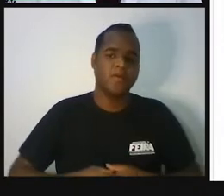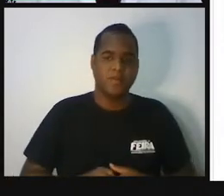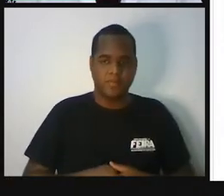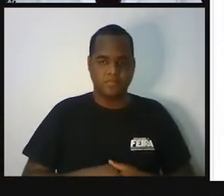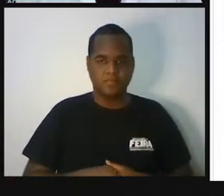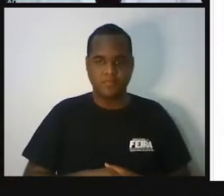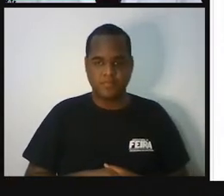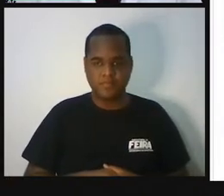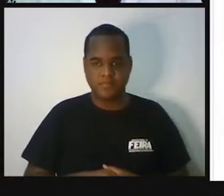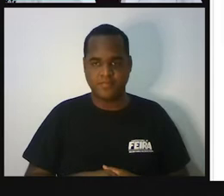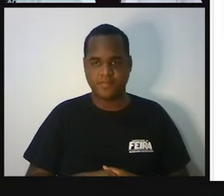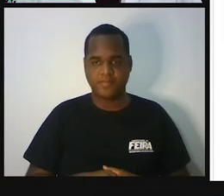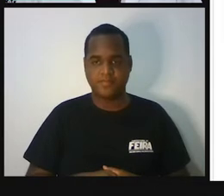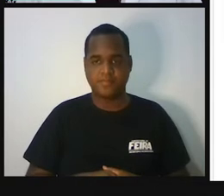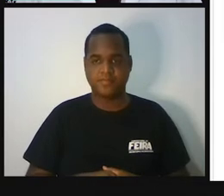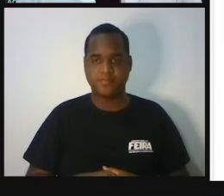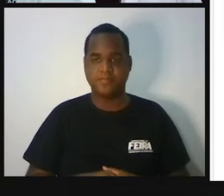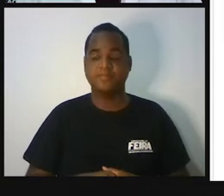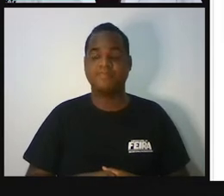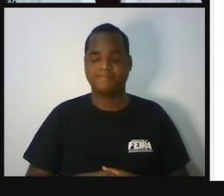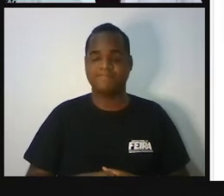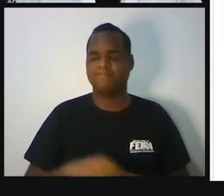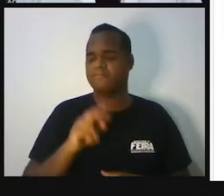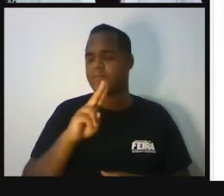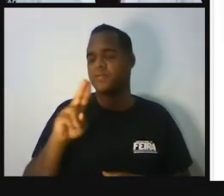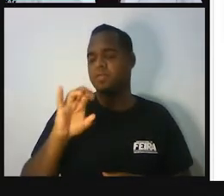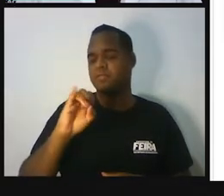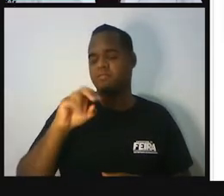olha eu falei de inclinação